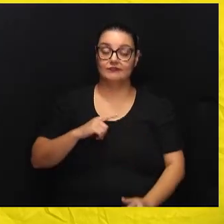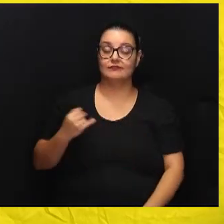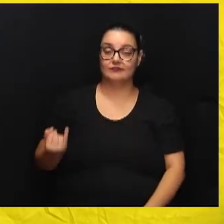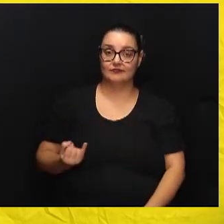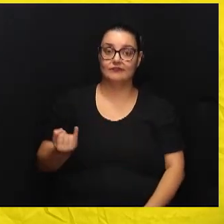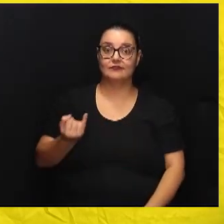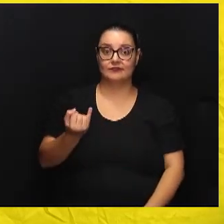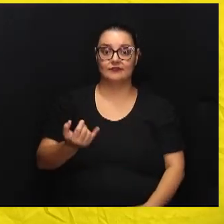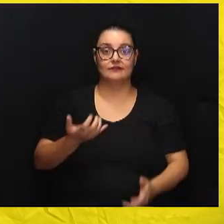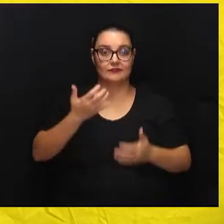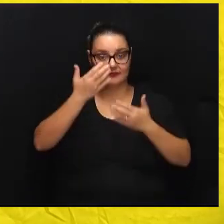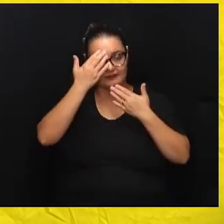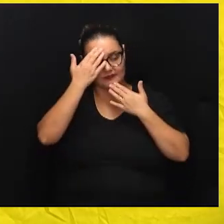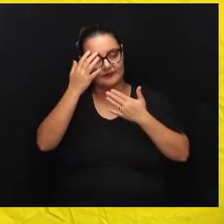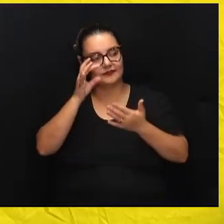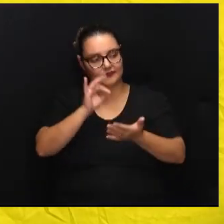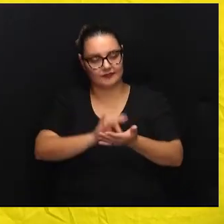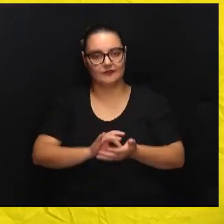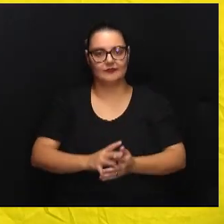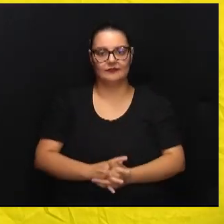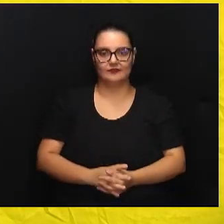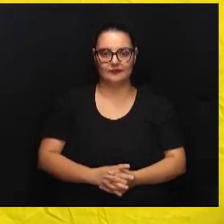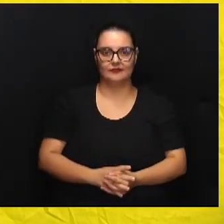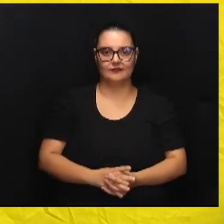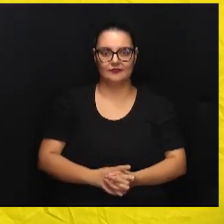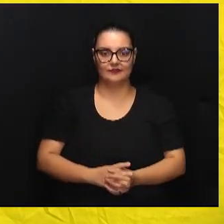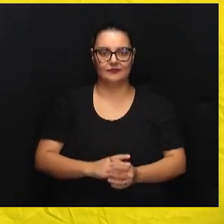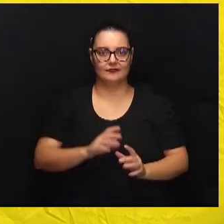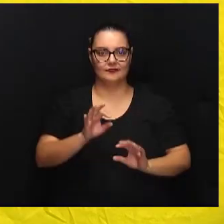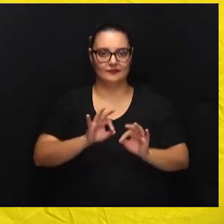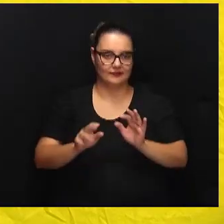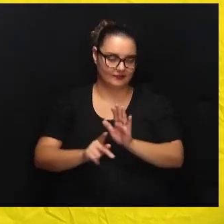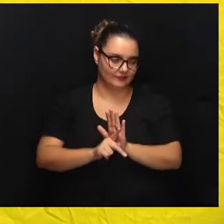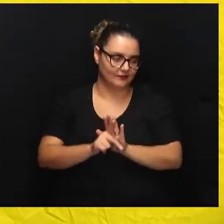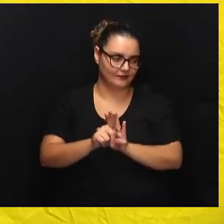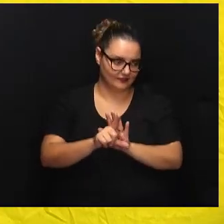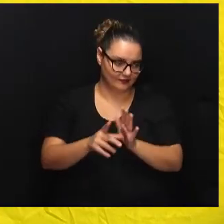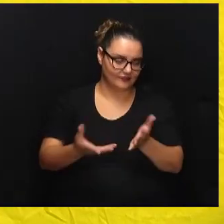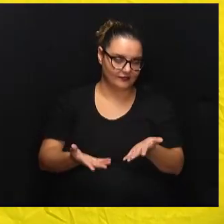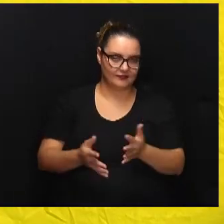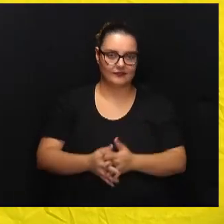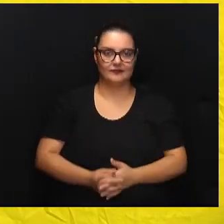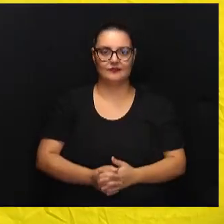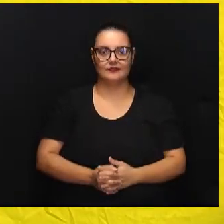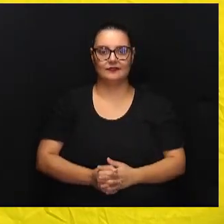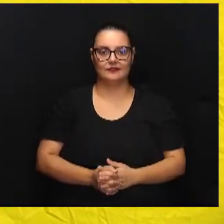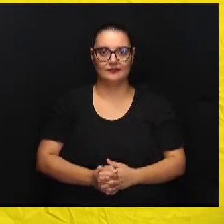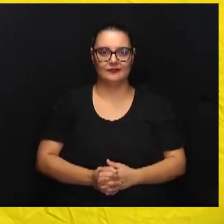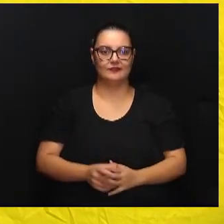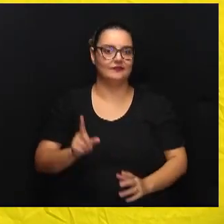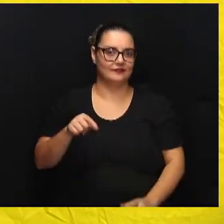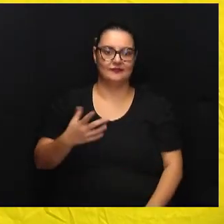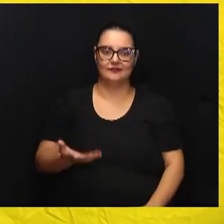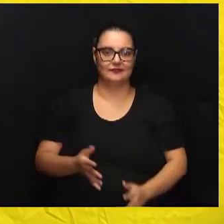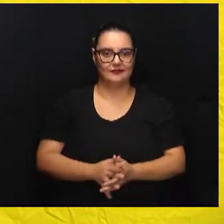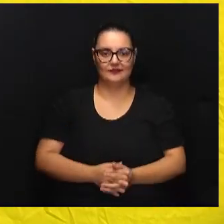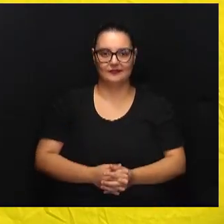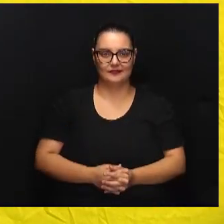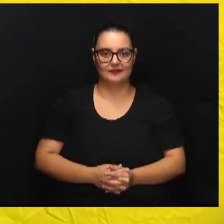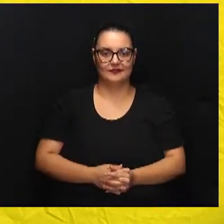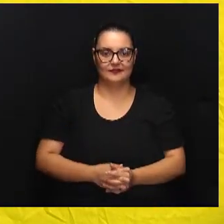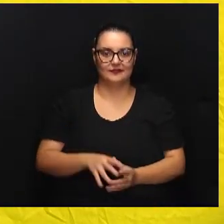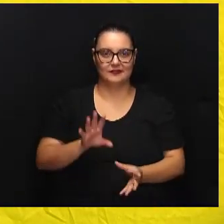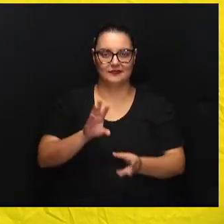Para mim é muito significativo, né? E eu queria agradecer pelo projeto, né? E,